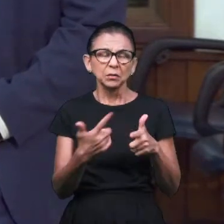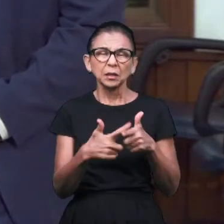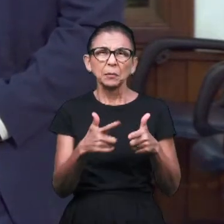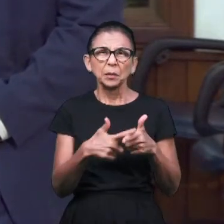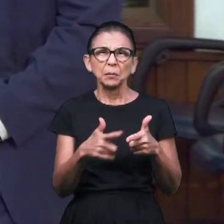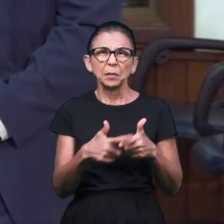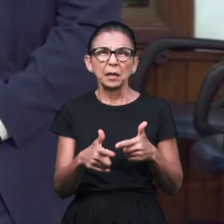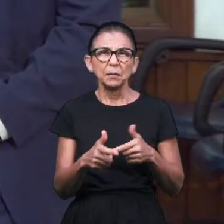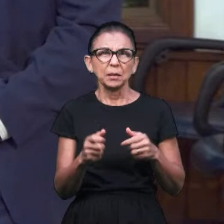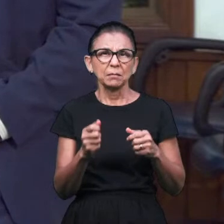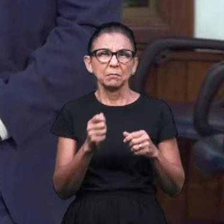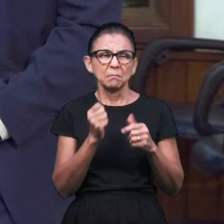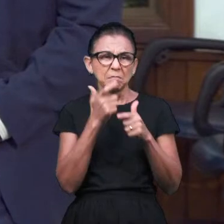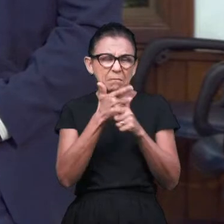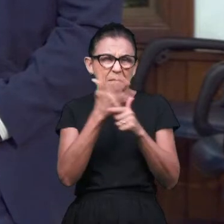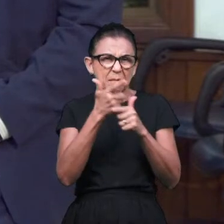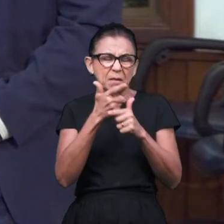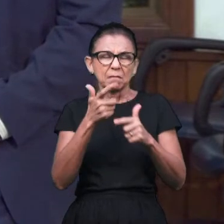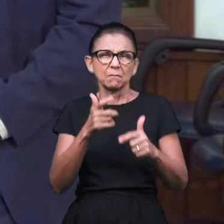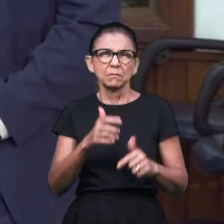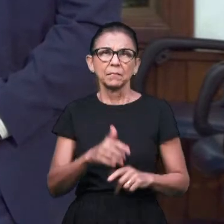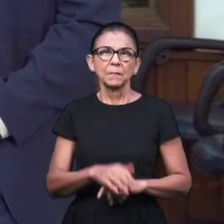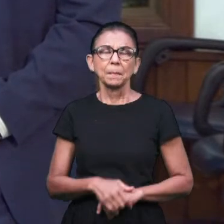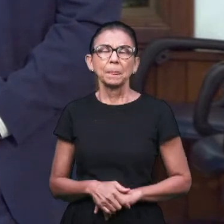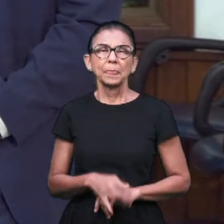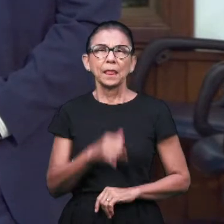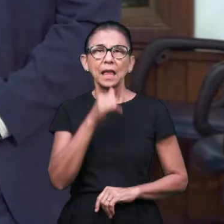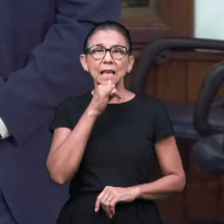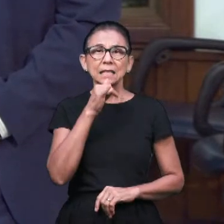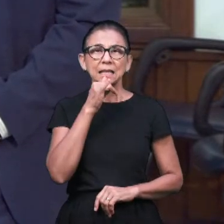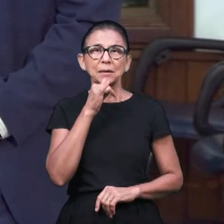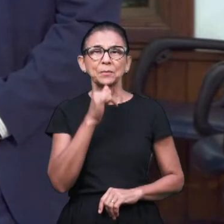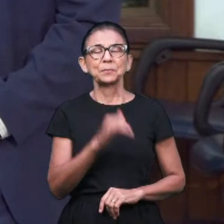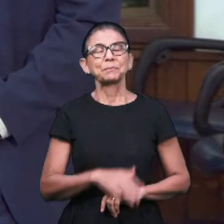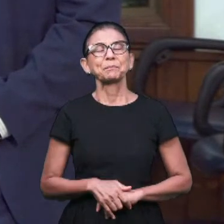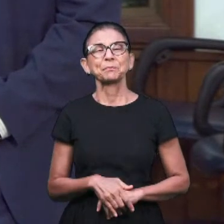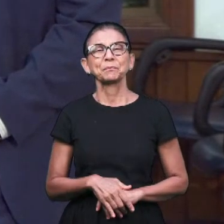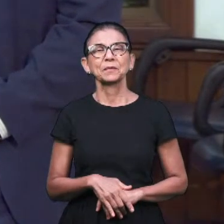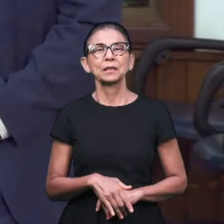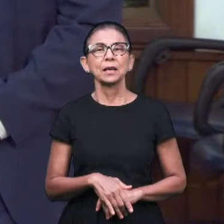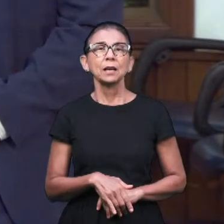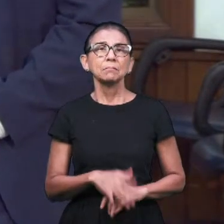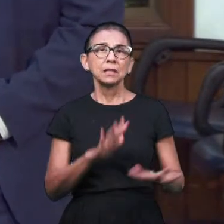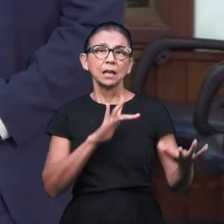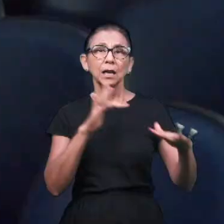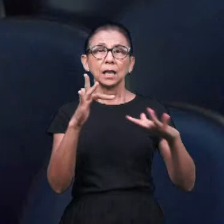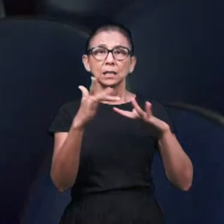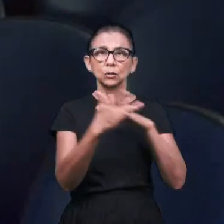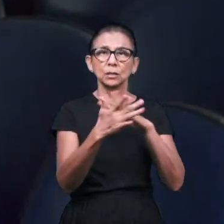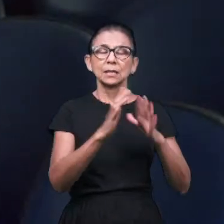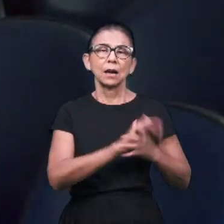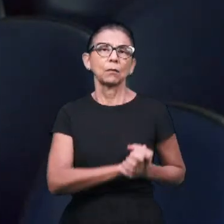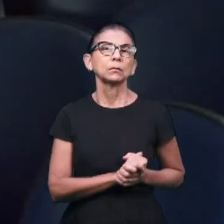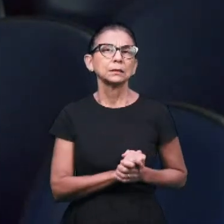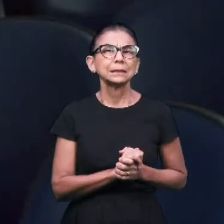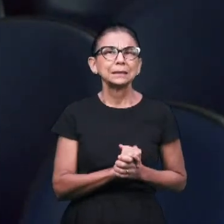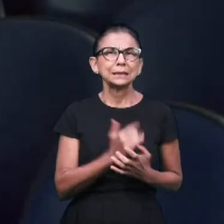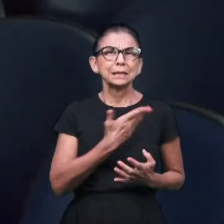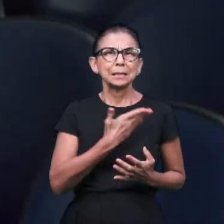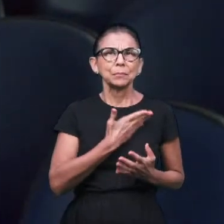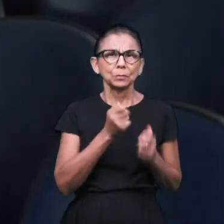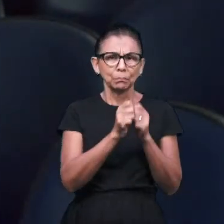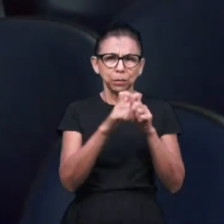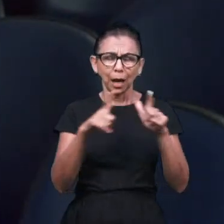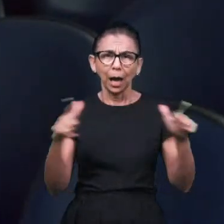igual a rede social. A pessoa tem um amigo, tem 200 amigos, de repente ele bloqueia todo mundo, não quer mais nada. É uma coisa só